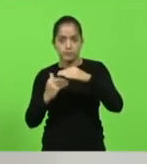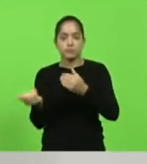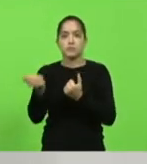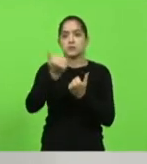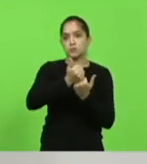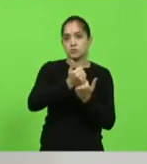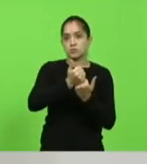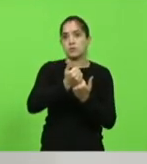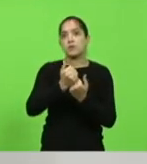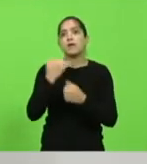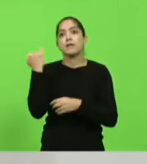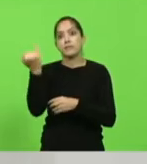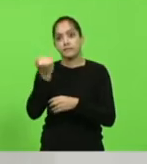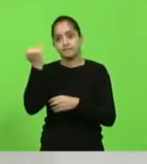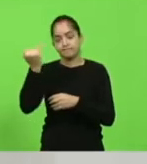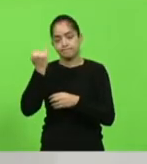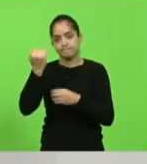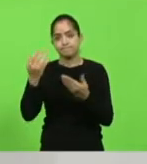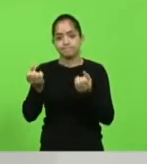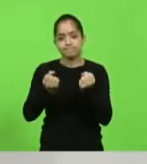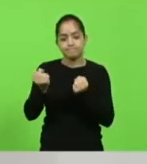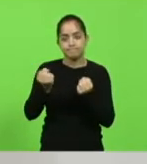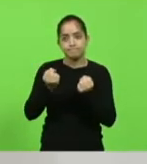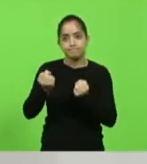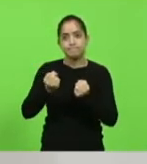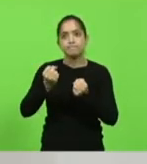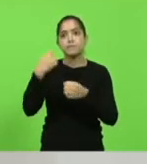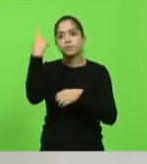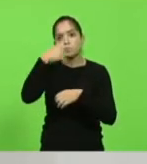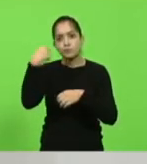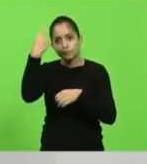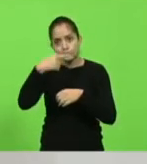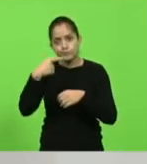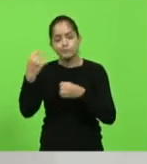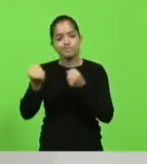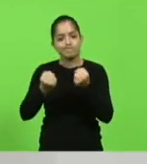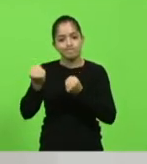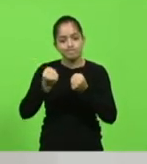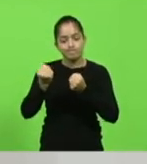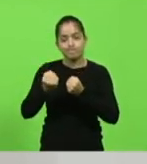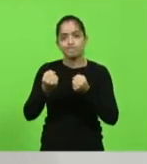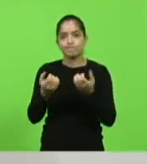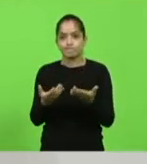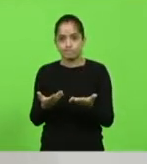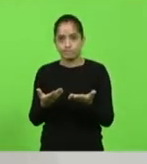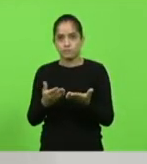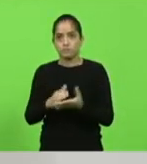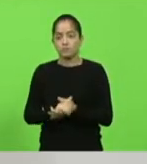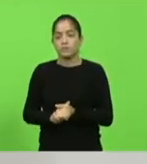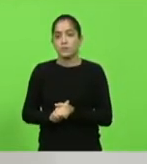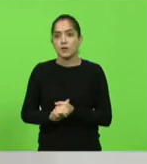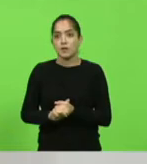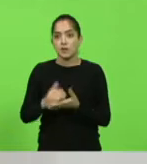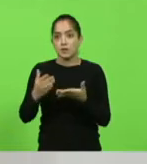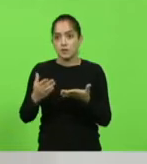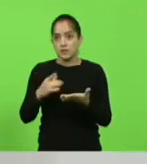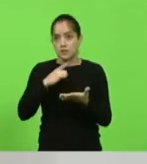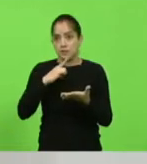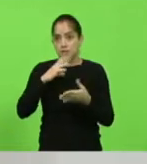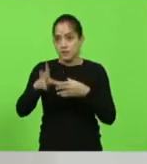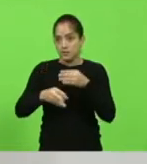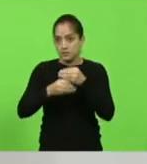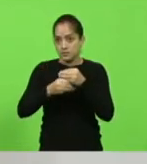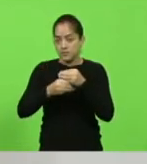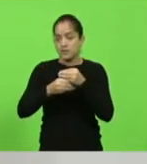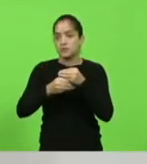policial é importante roda 24 horas por dia nós temos nas nossas emendas